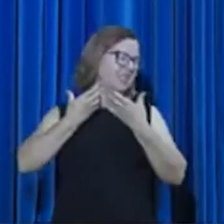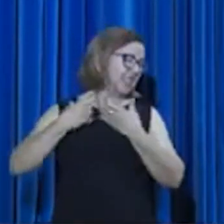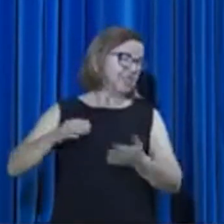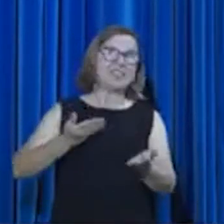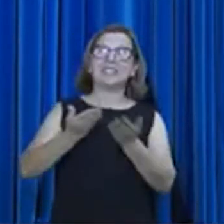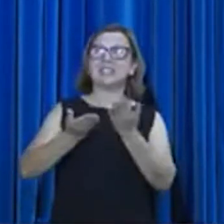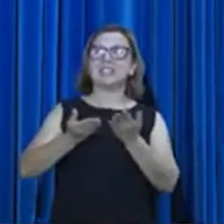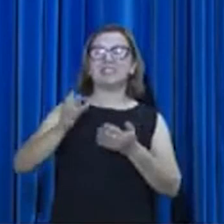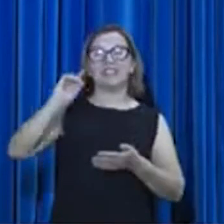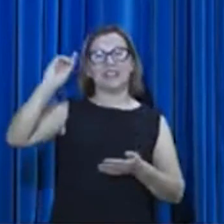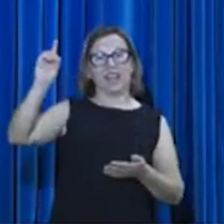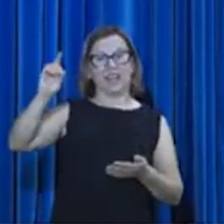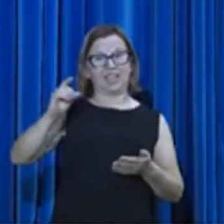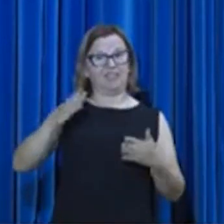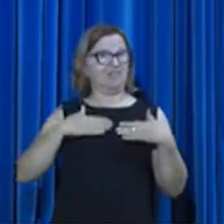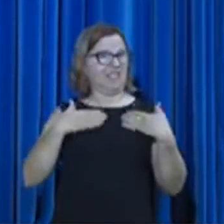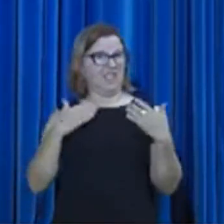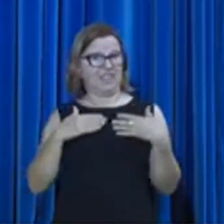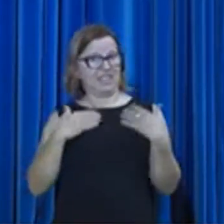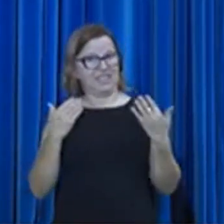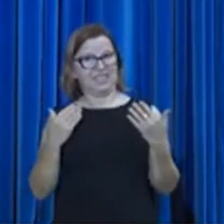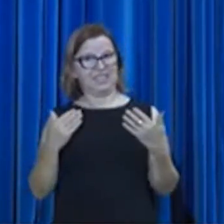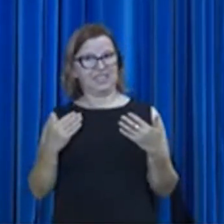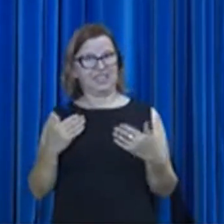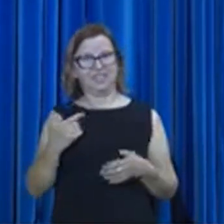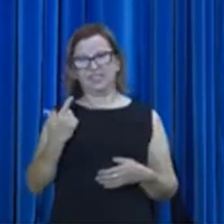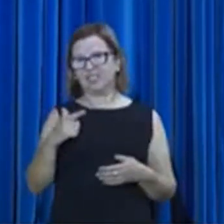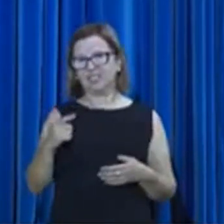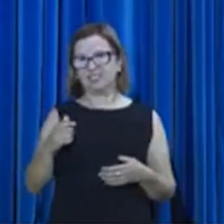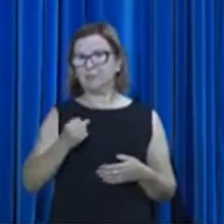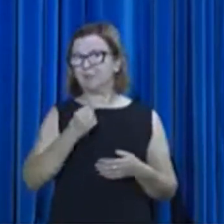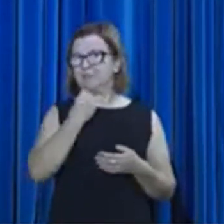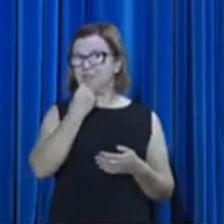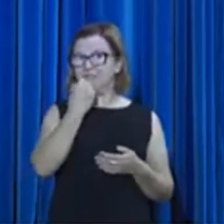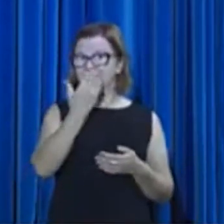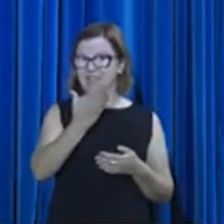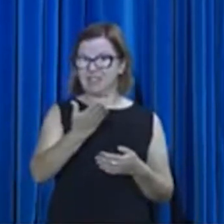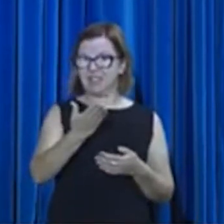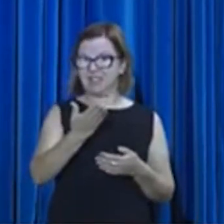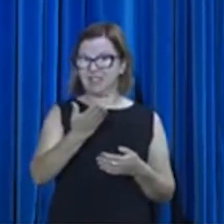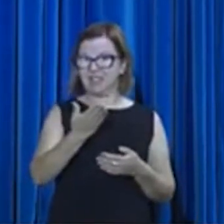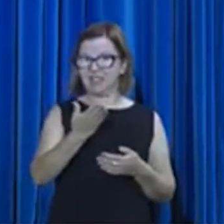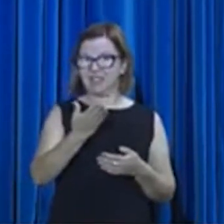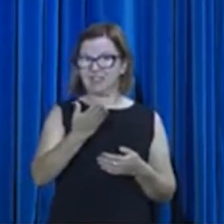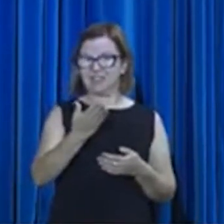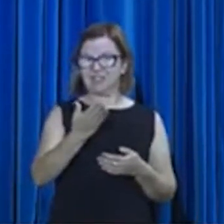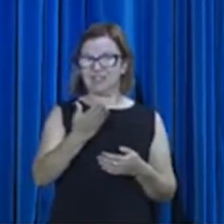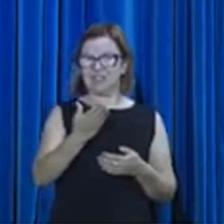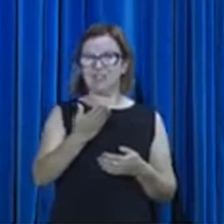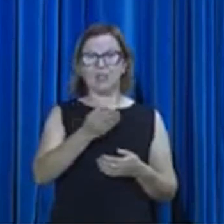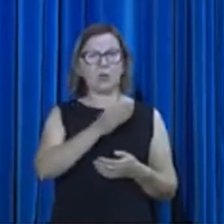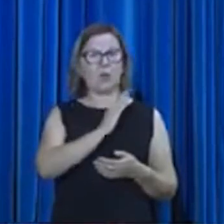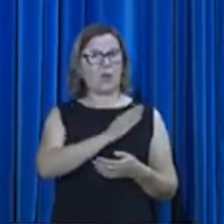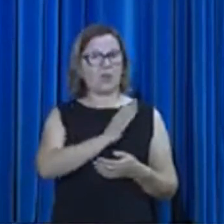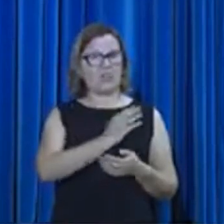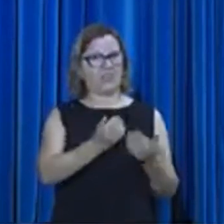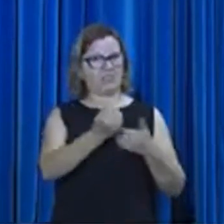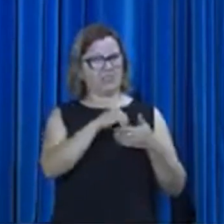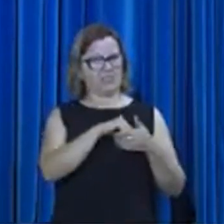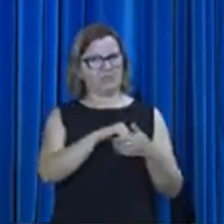tinha alegria, não tinha a bondade no seu coração, embora ele tivesse